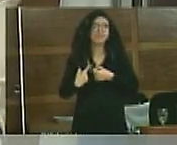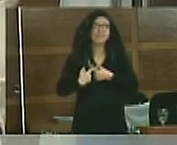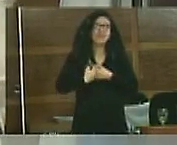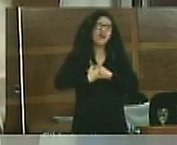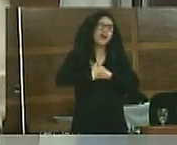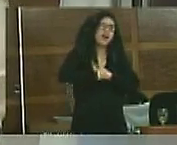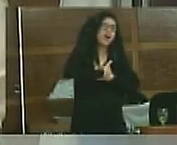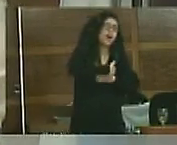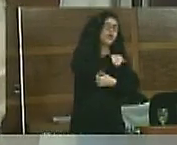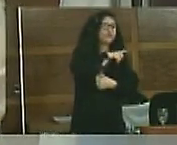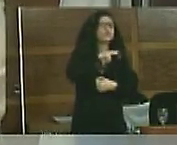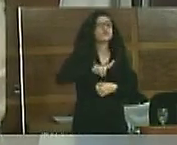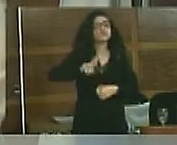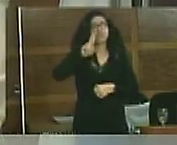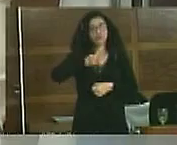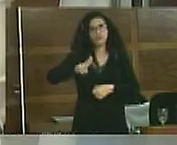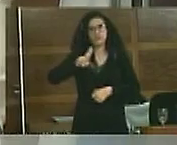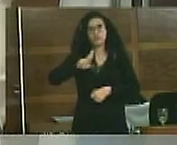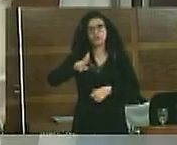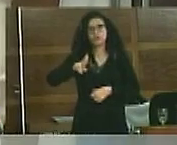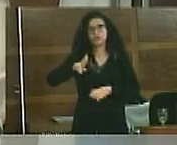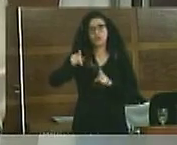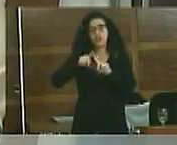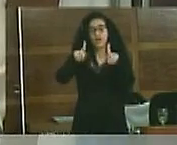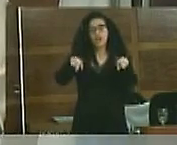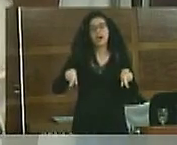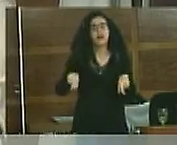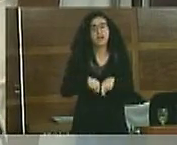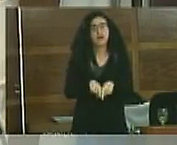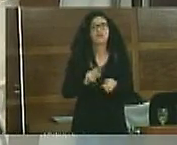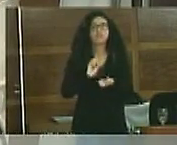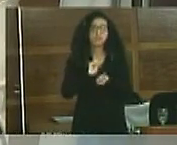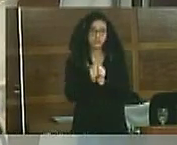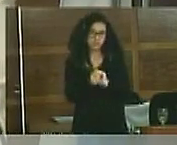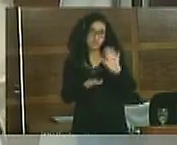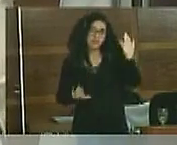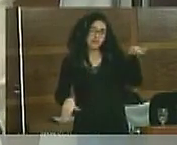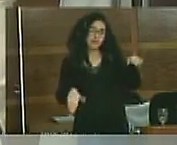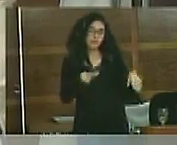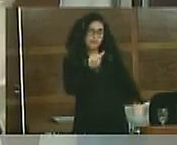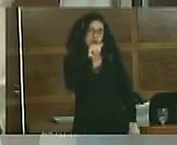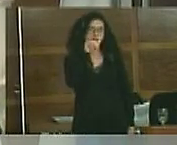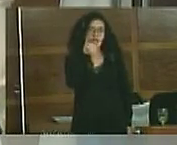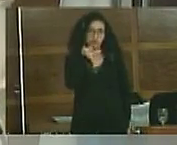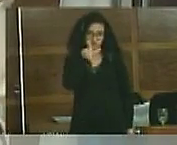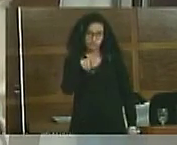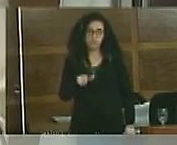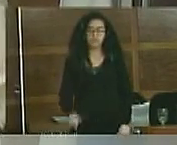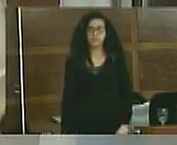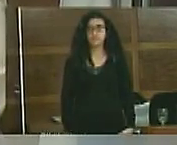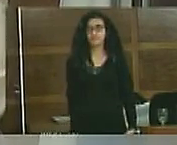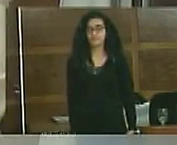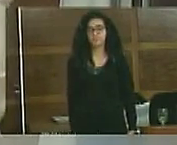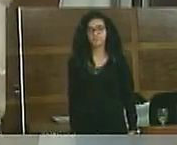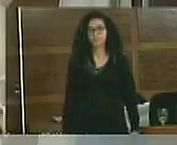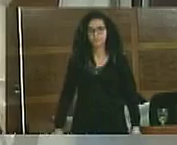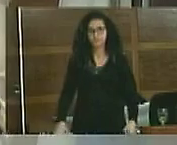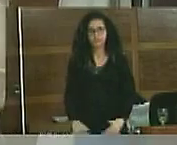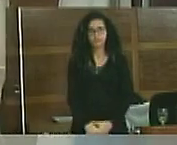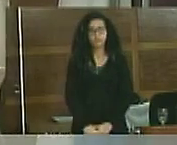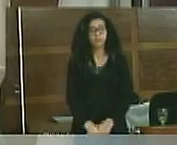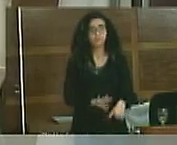Morro da Caixa d'Água. Todo mundo que gosta de jogar vôlei acaba jogando ali na Praia do Anil, nos finais de semana, principalmente.